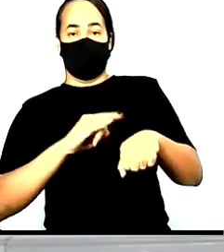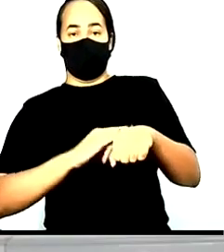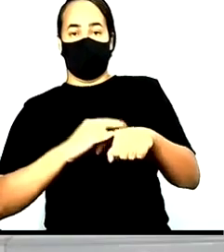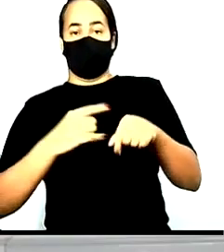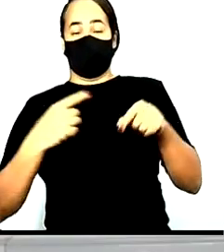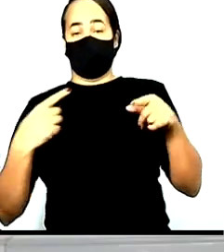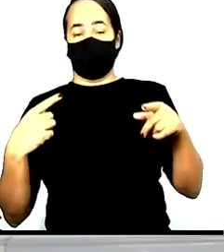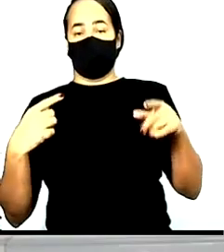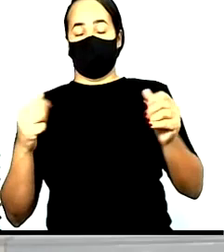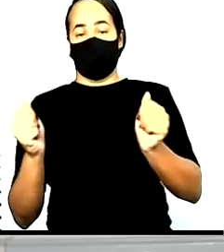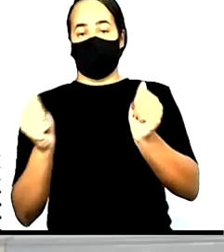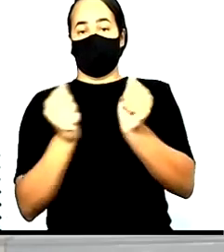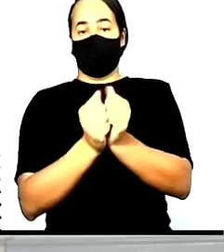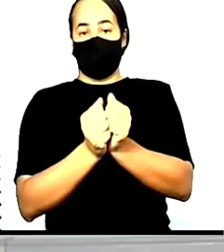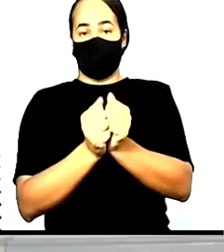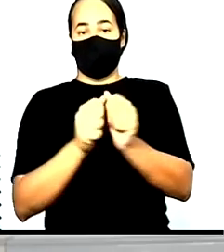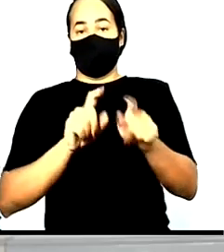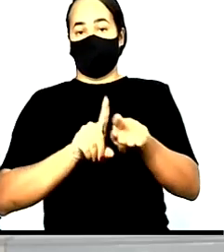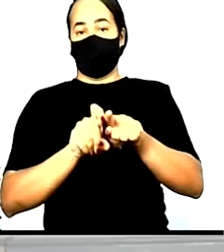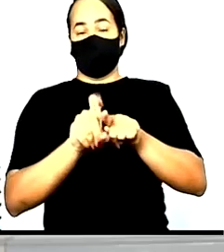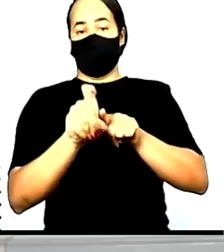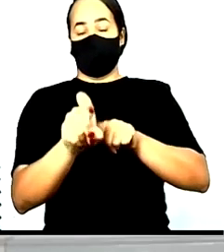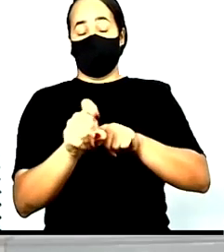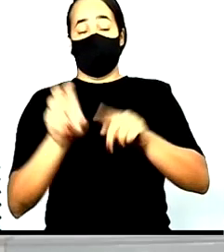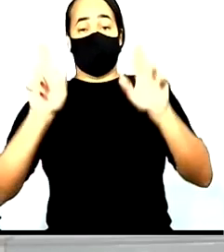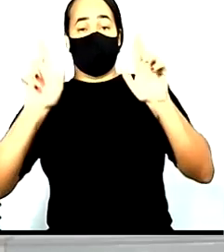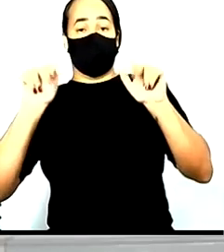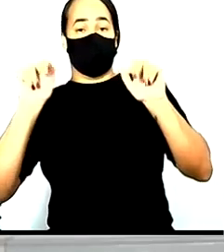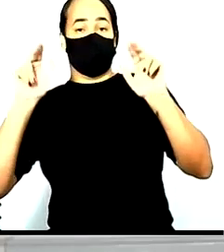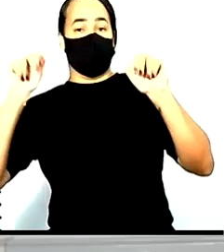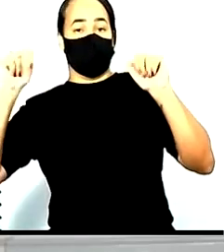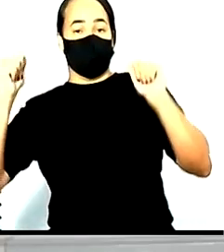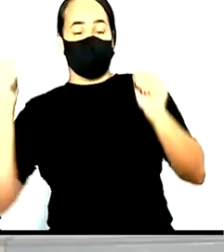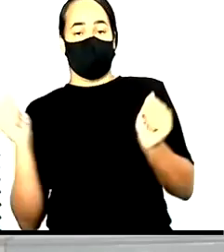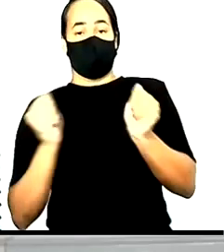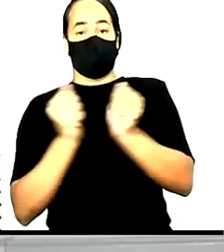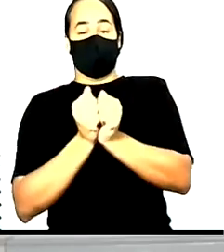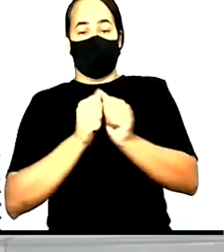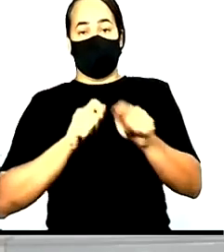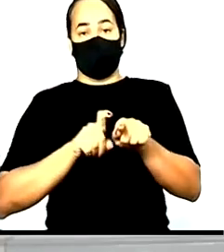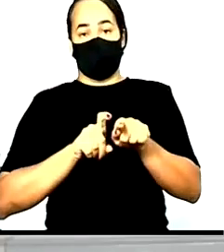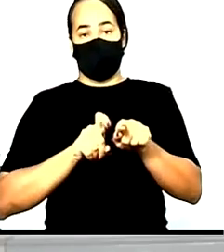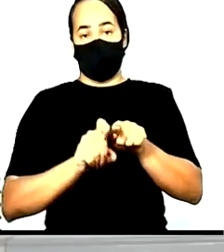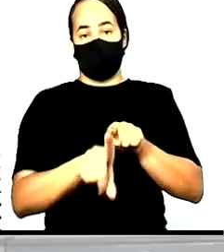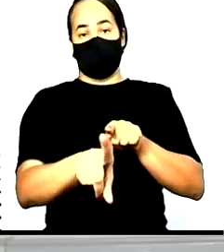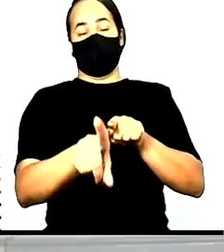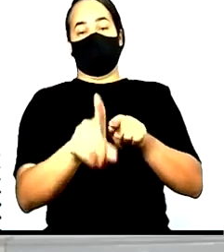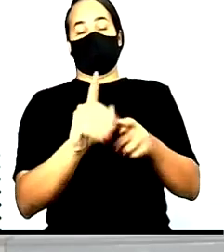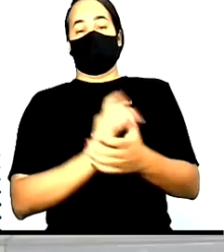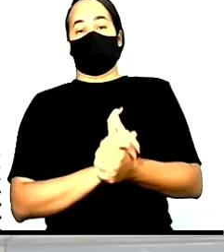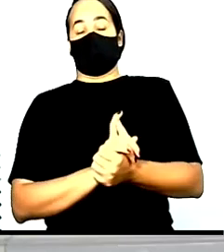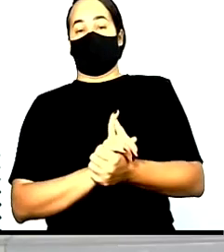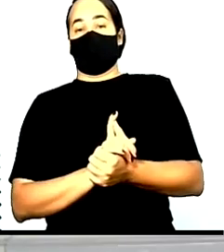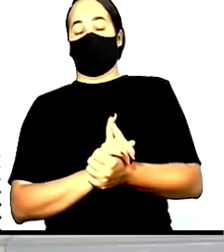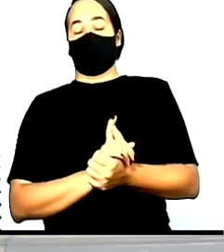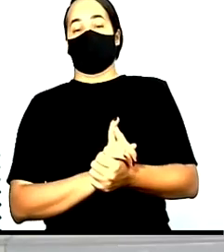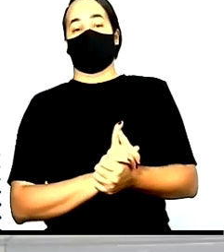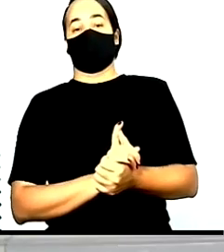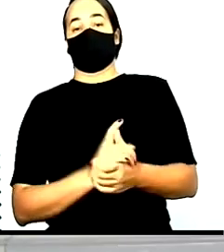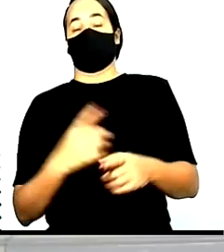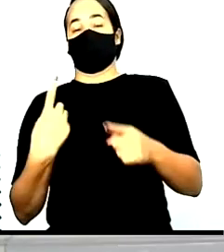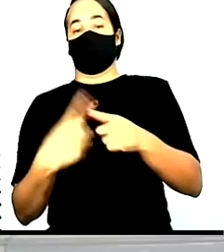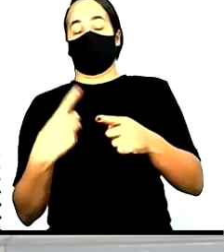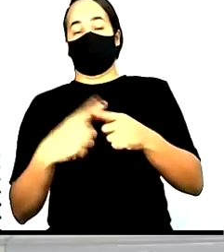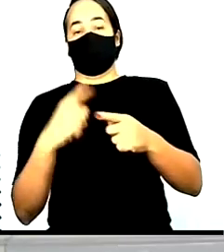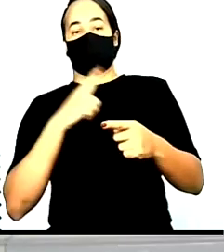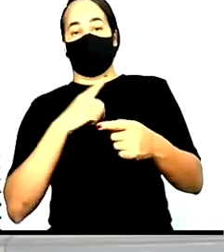tempo, porque graças a uma musculatura que tem na bexiga, na entrada da uretra, que impede que isso aconteça.